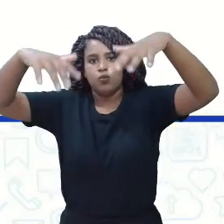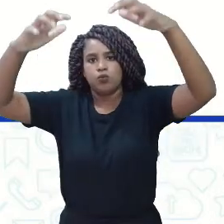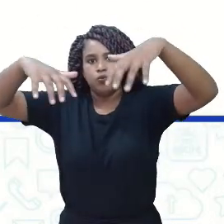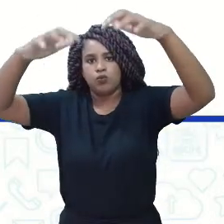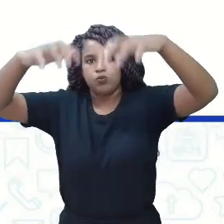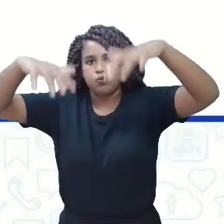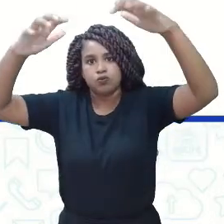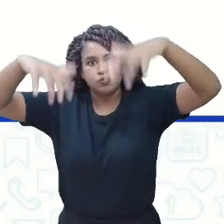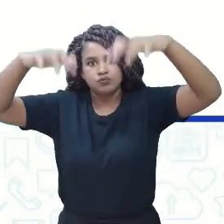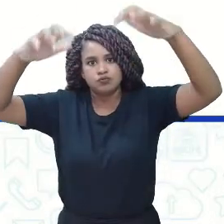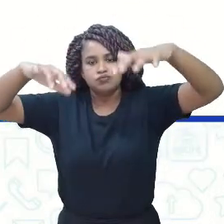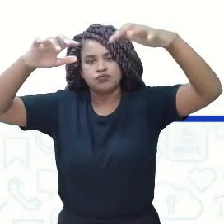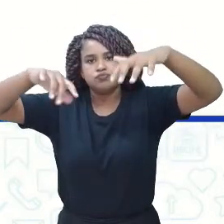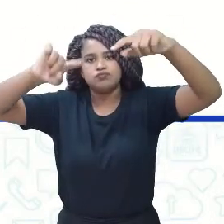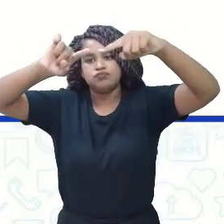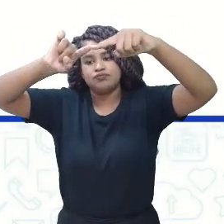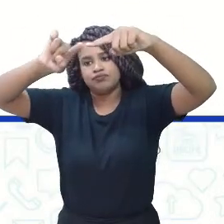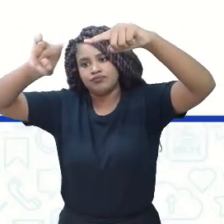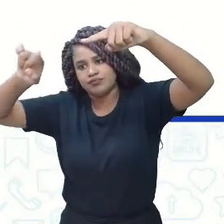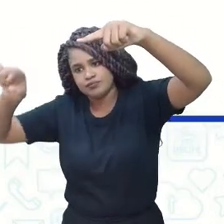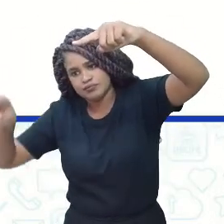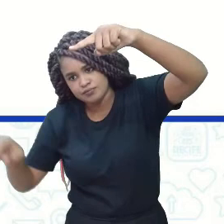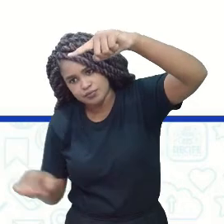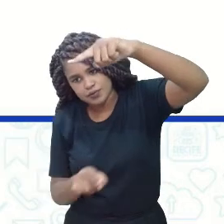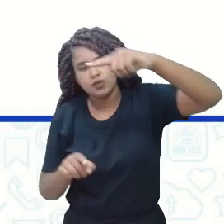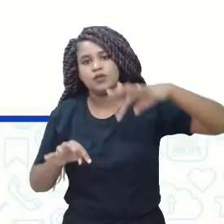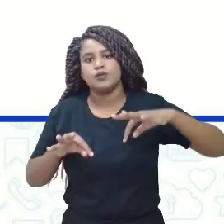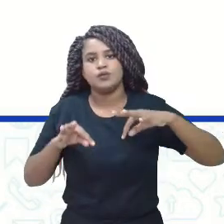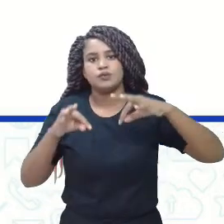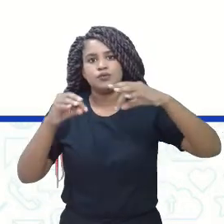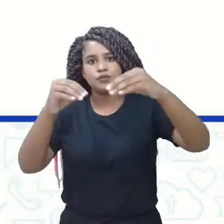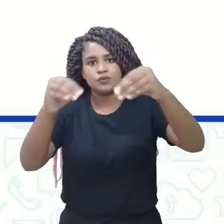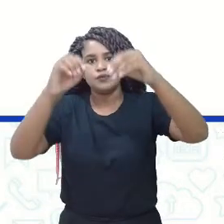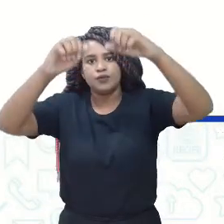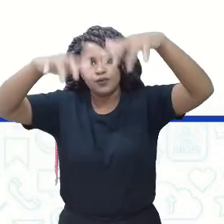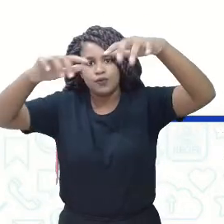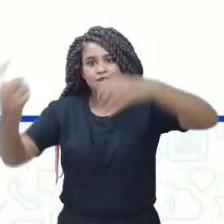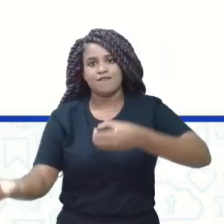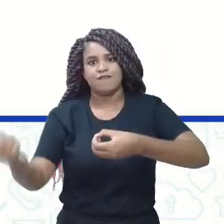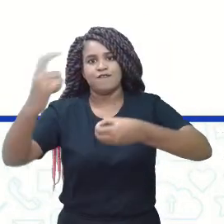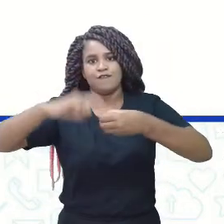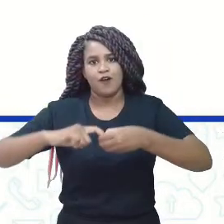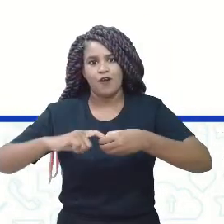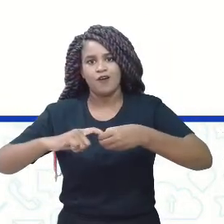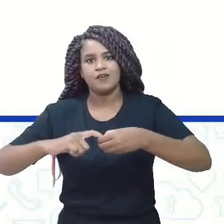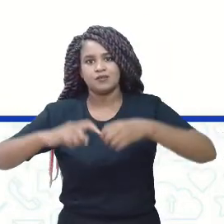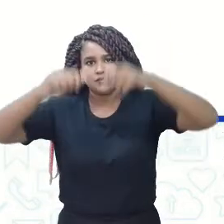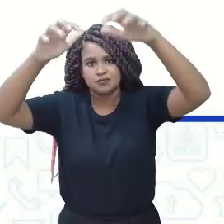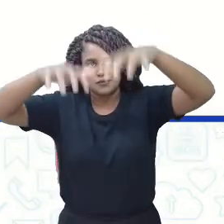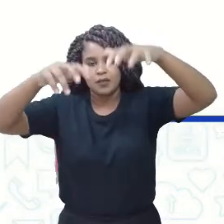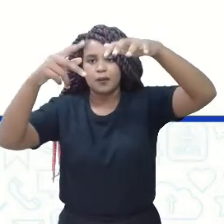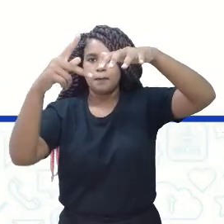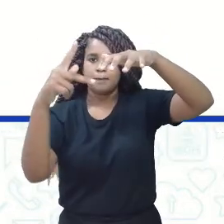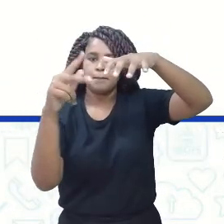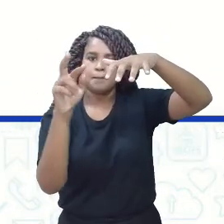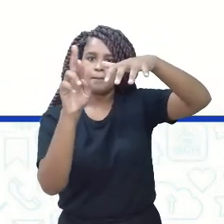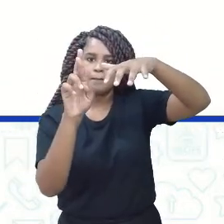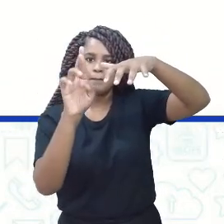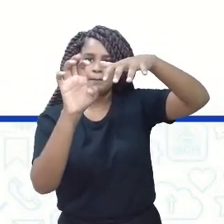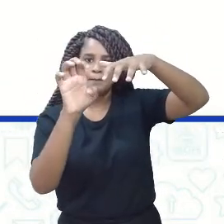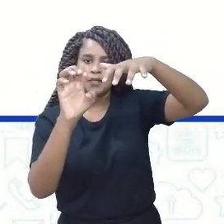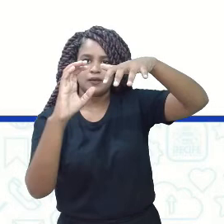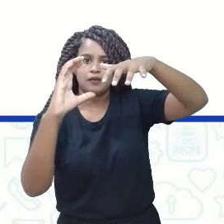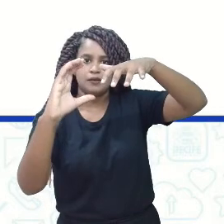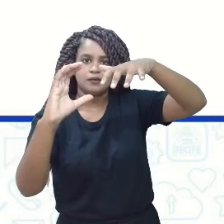precipitação, que é justamente a volta dessa água, né? Em formato, quando a gente fala precipitação, nós estamos falando de